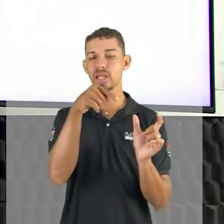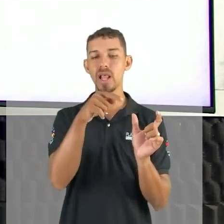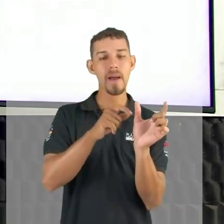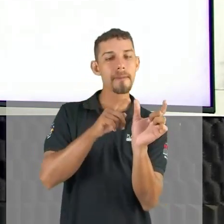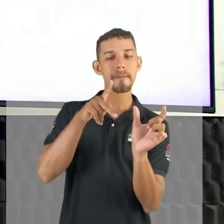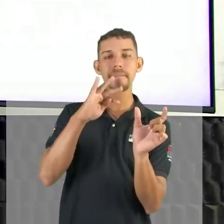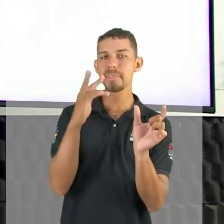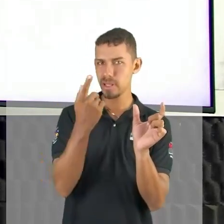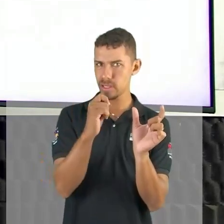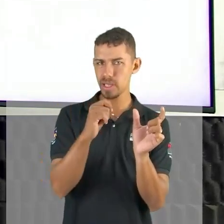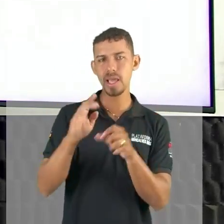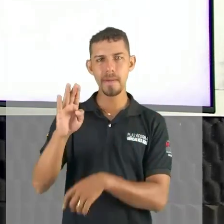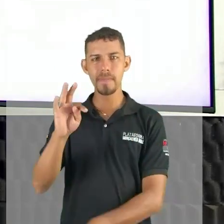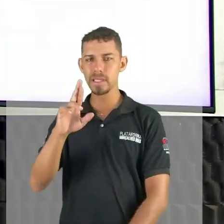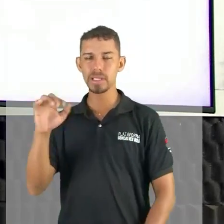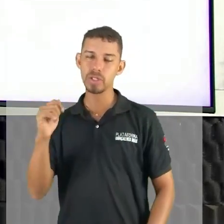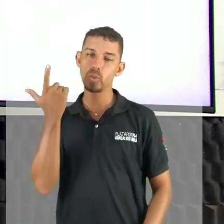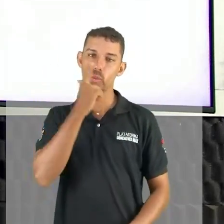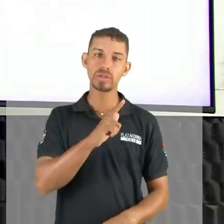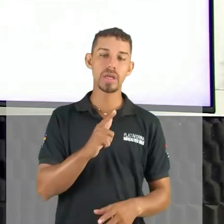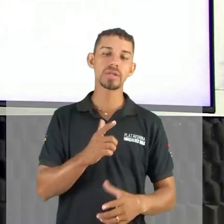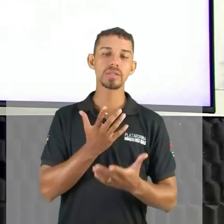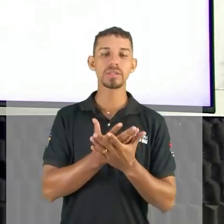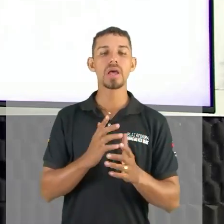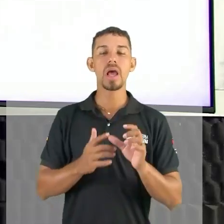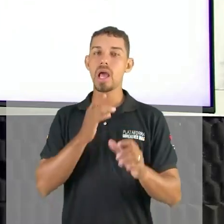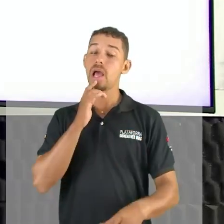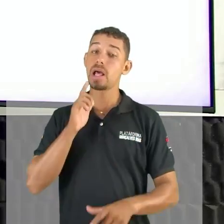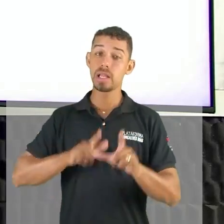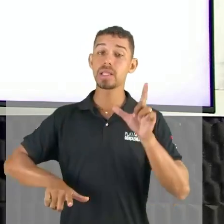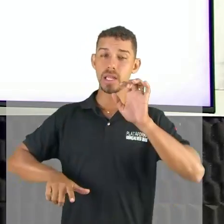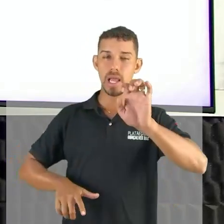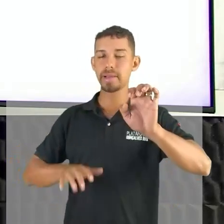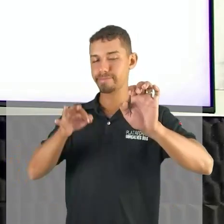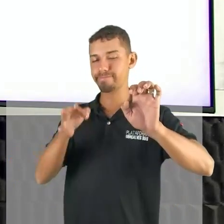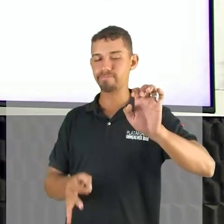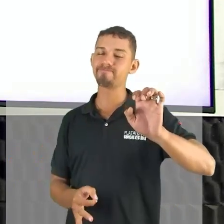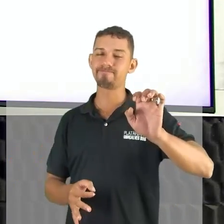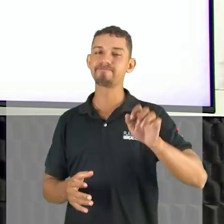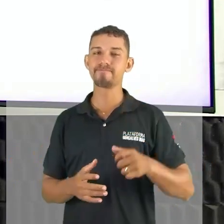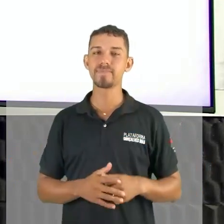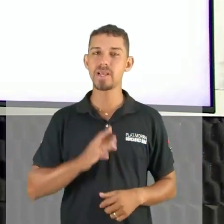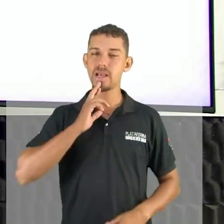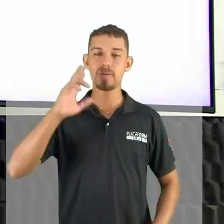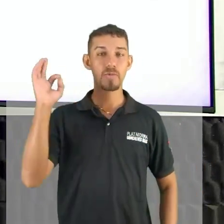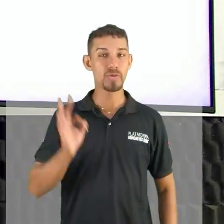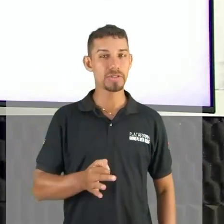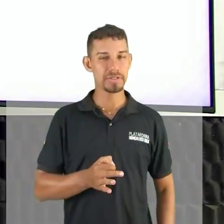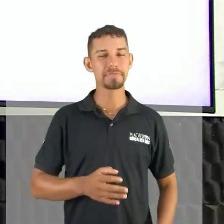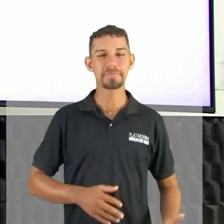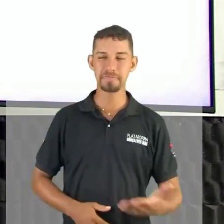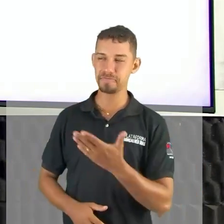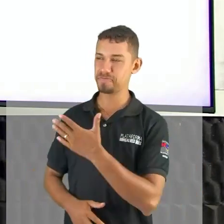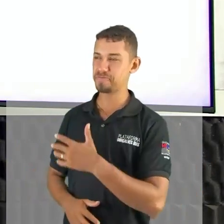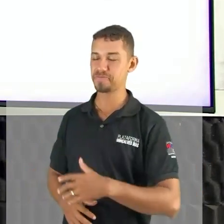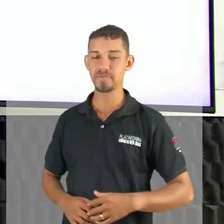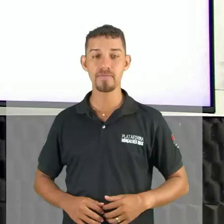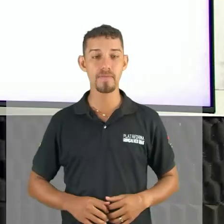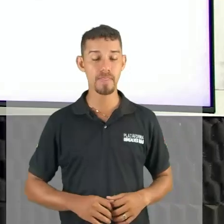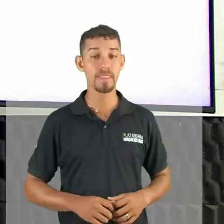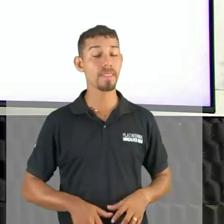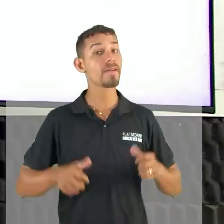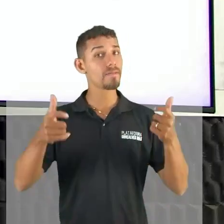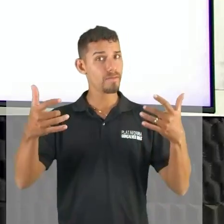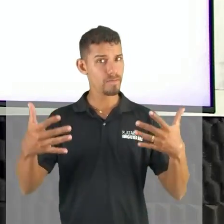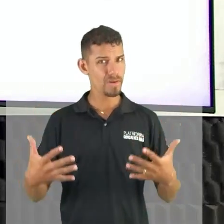eu resolvo o problema de vez por todas. Então, letra E, sem dúvida, é a resposta desta questão. Falar